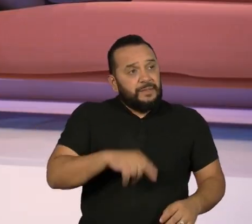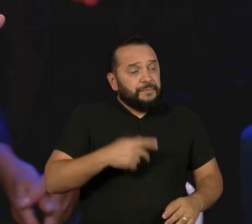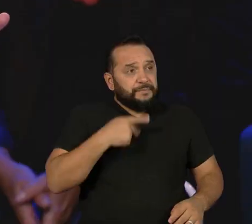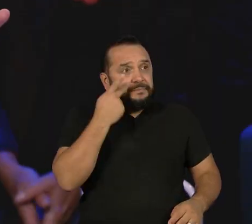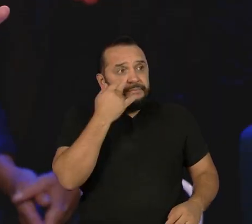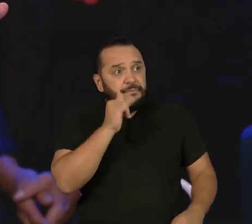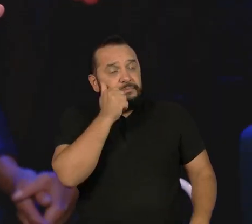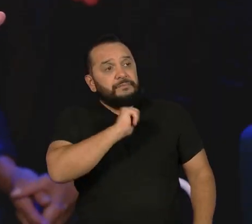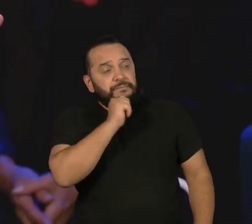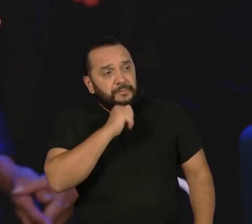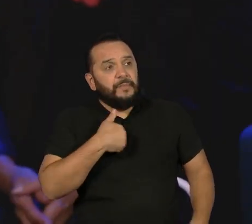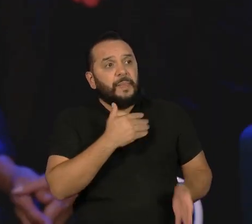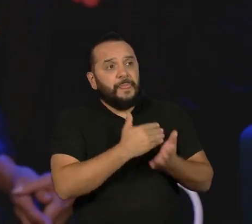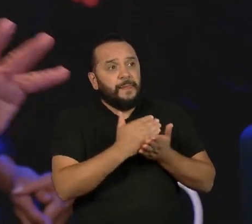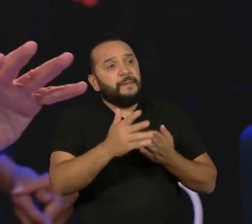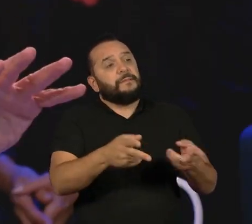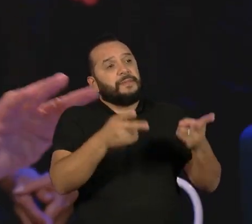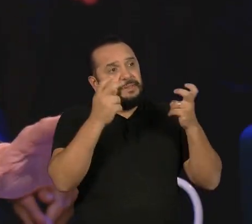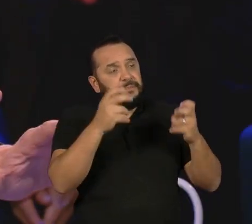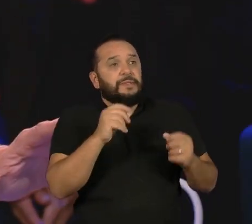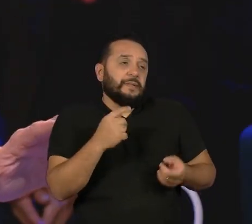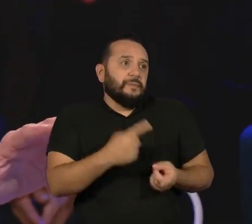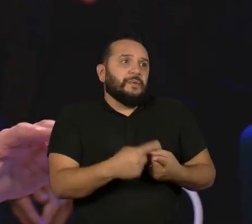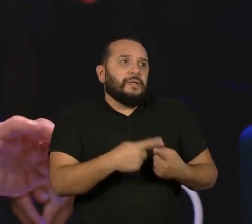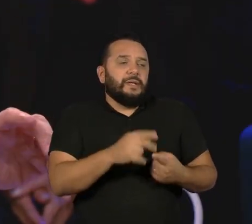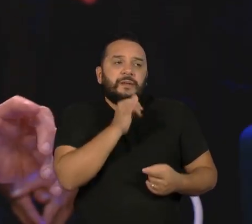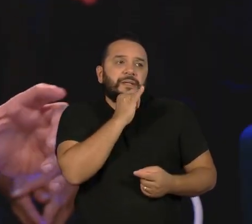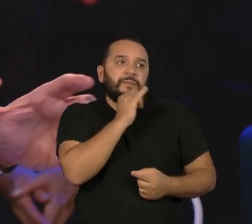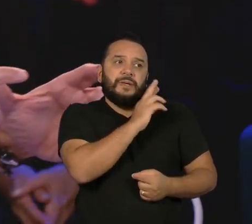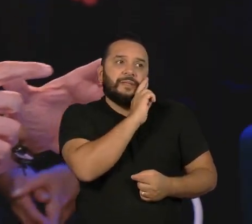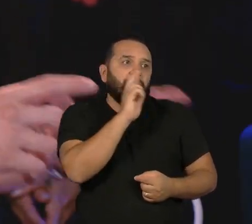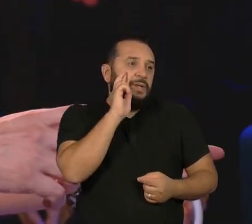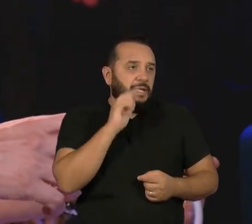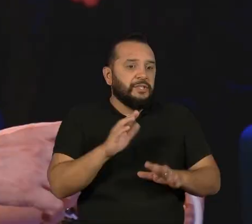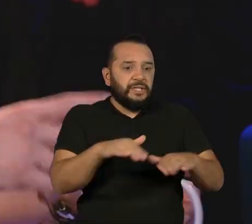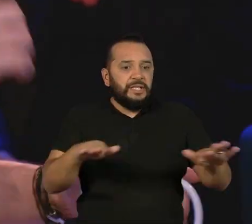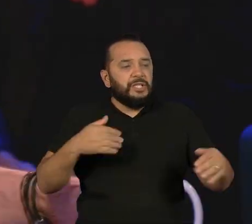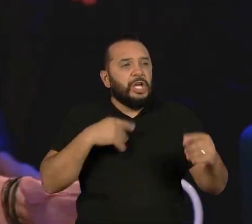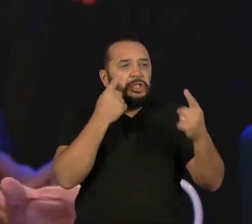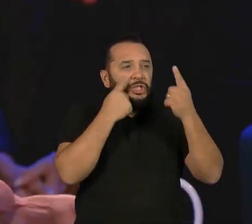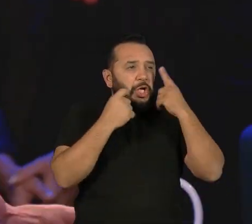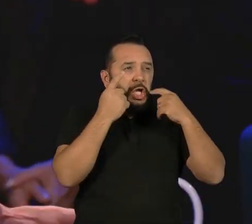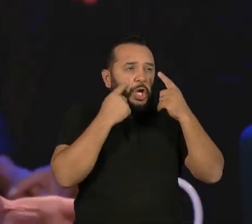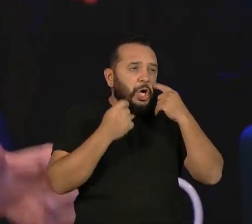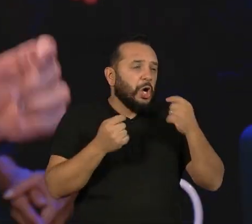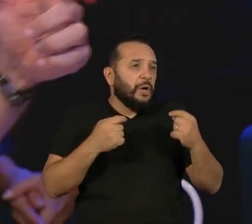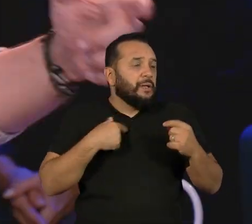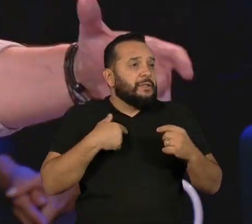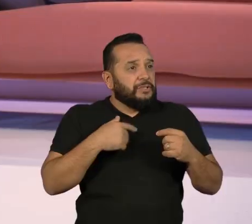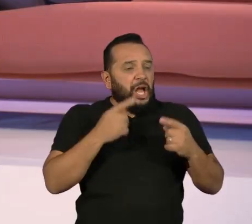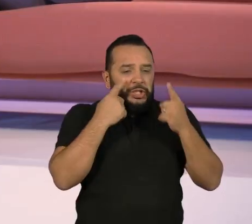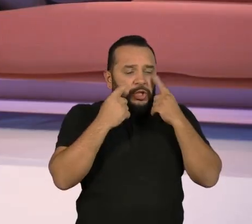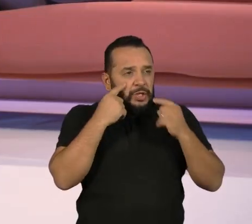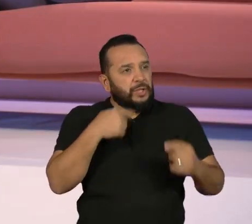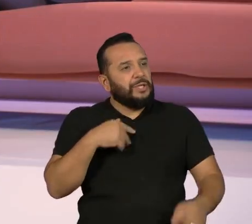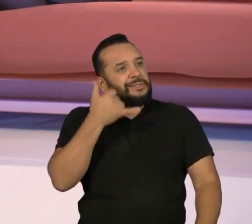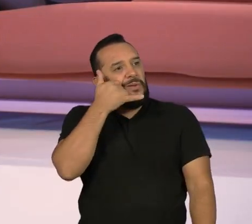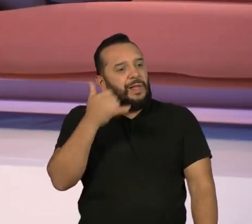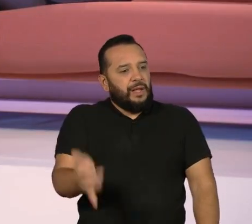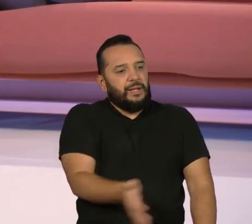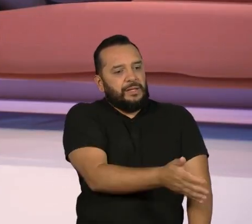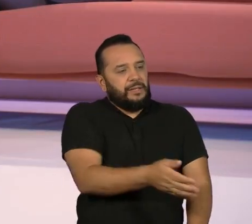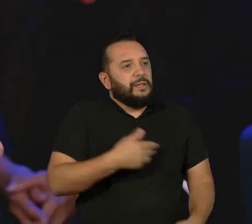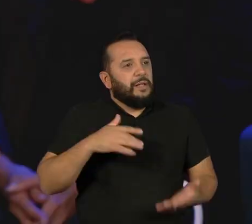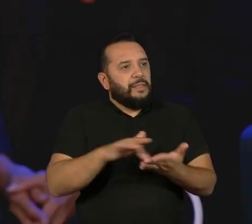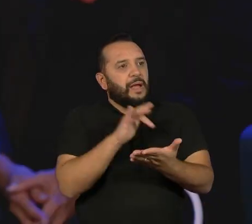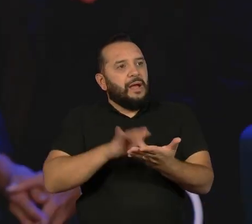a perceber isso, porque era comum você olhar num restaurante, a criança chorou ali, ela nem aprendeu a falar, já dá um tablet ou já dá um celular